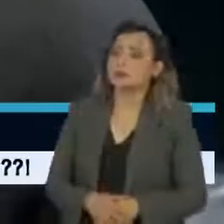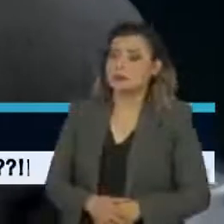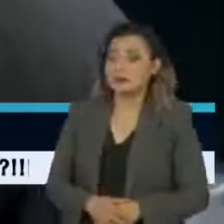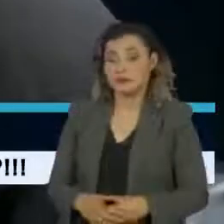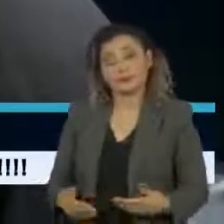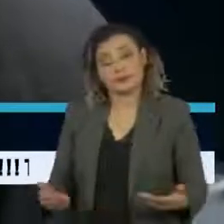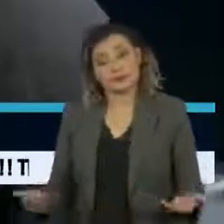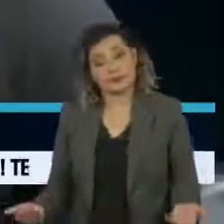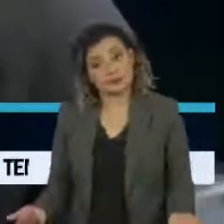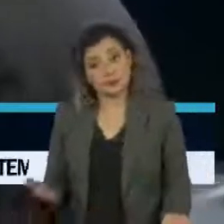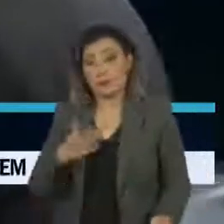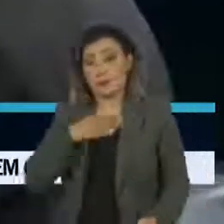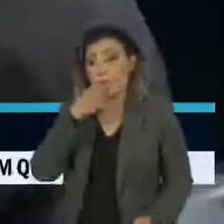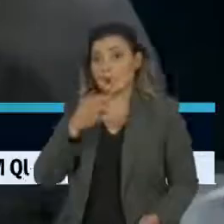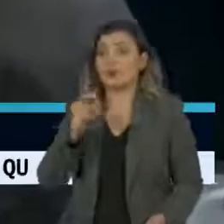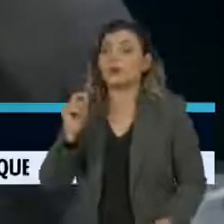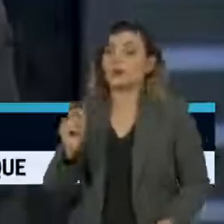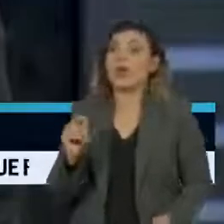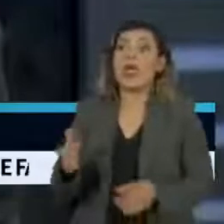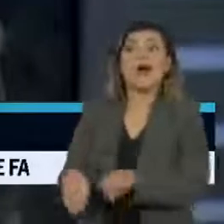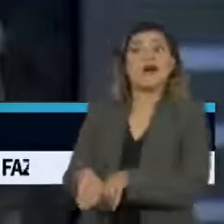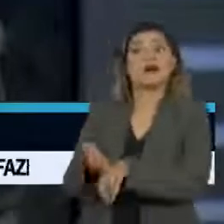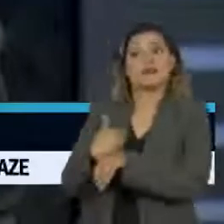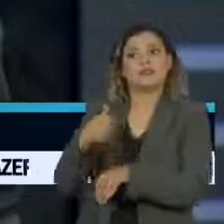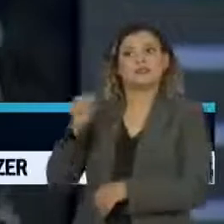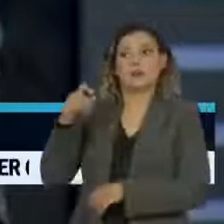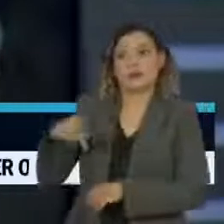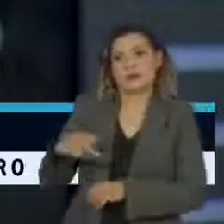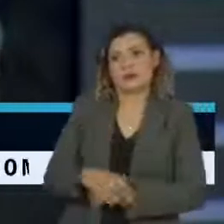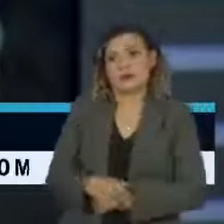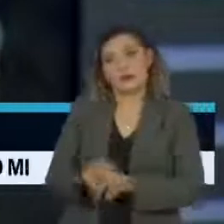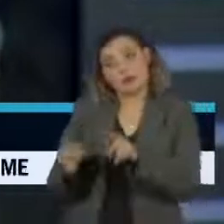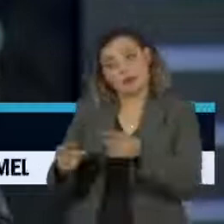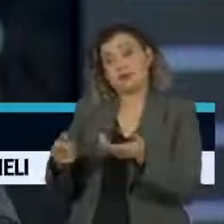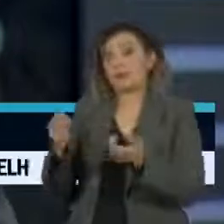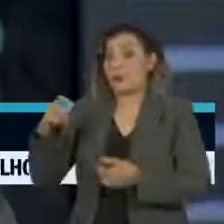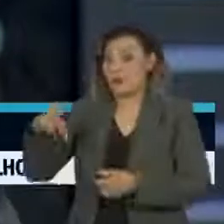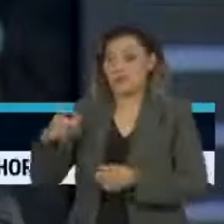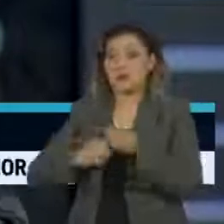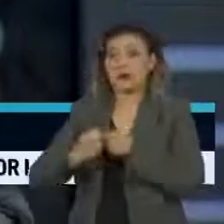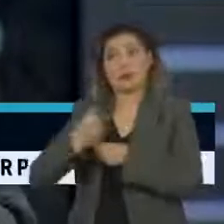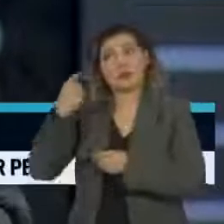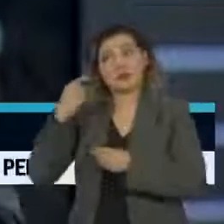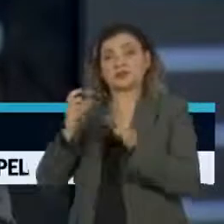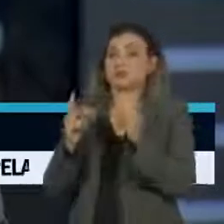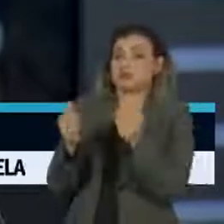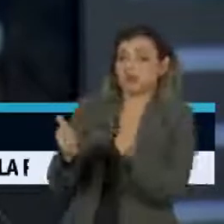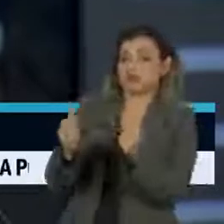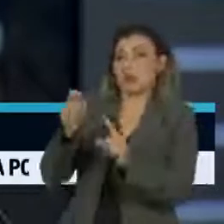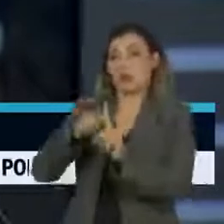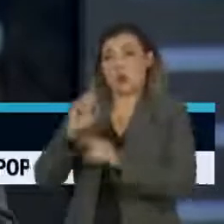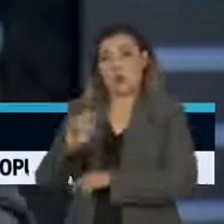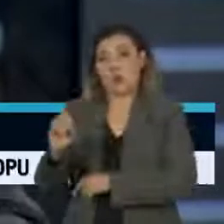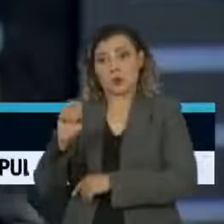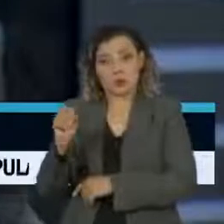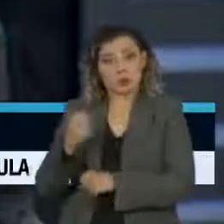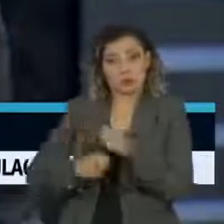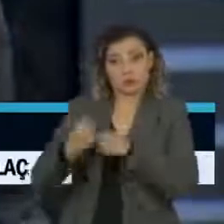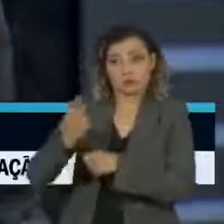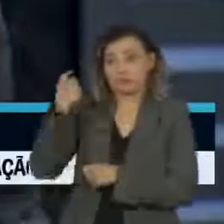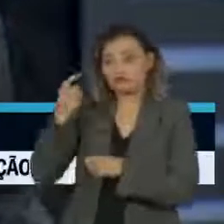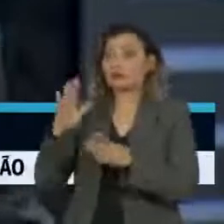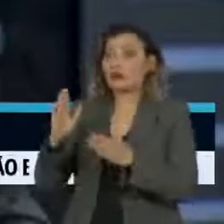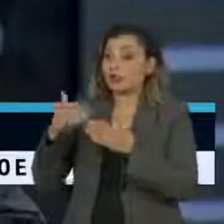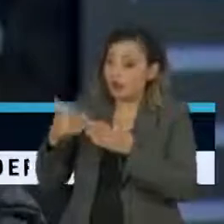tinha que ser, no meu modo de ver, tinha que ser talvez até antes da Previdência. Mas eles optaram pela Previdência, que foi o ano passado, que foi em outubro do ano passado. E